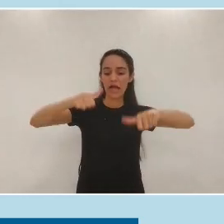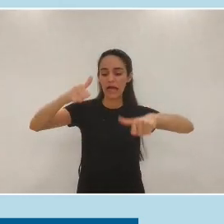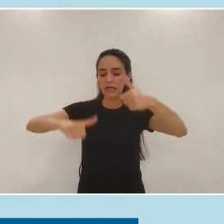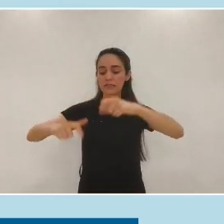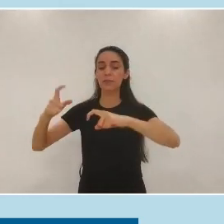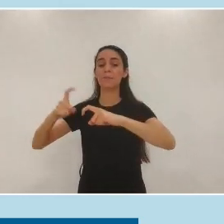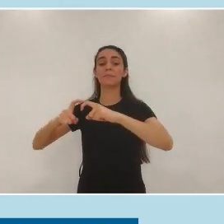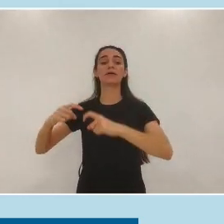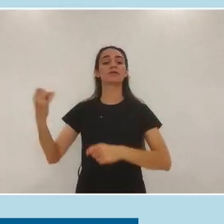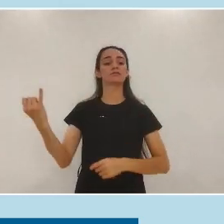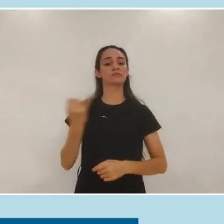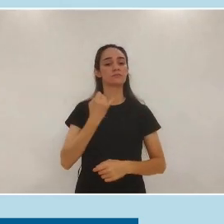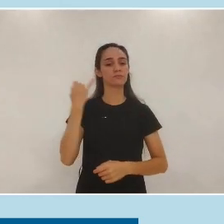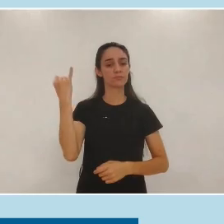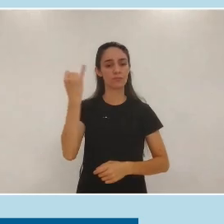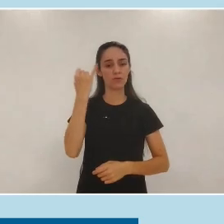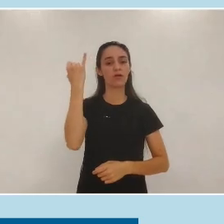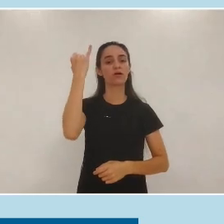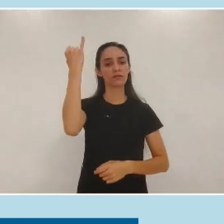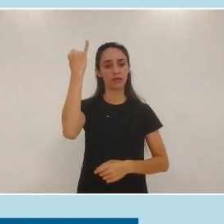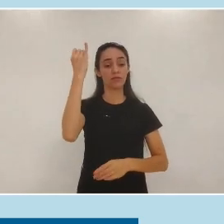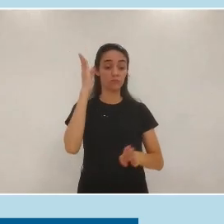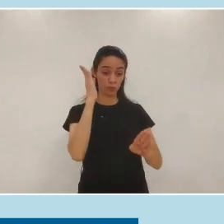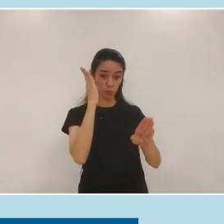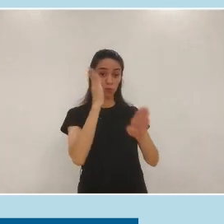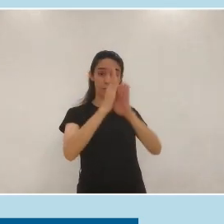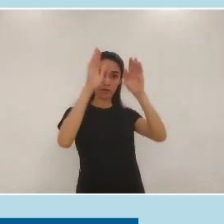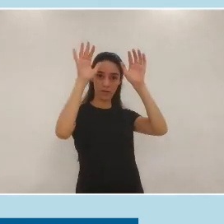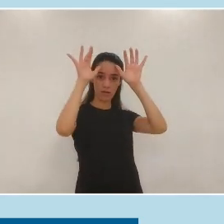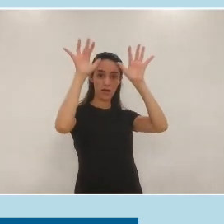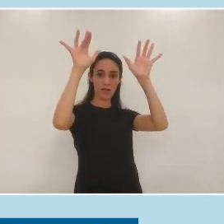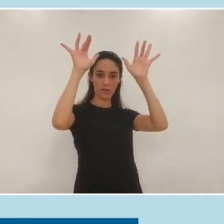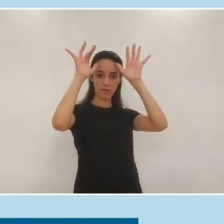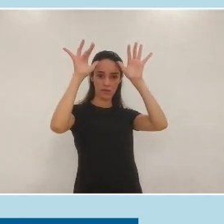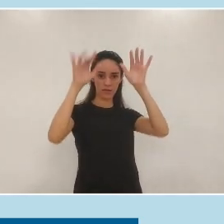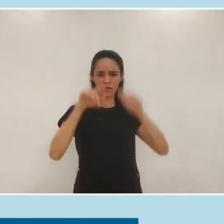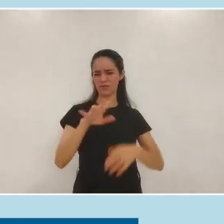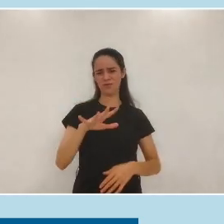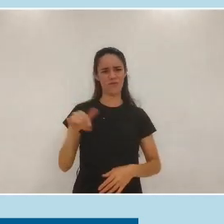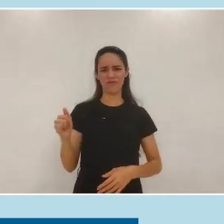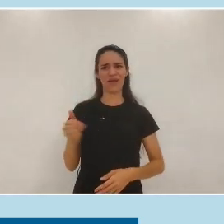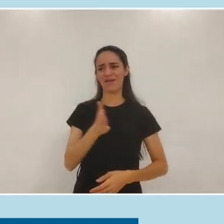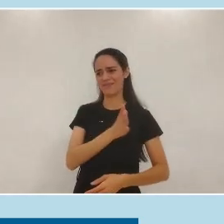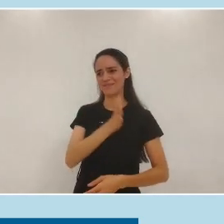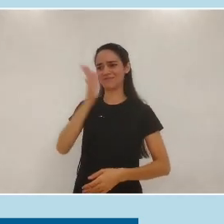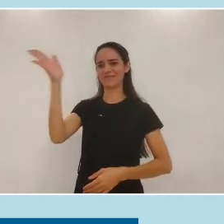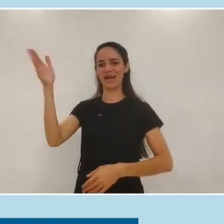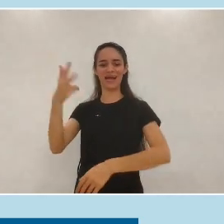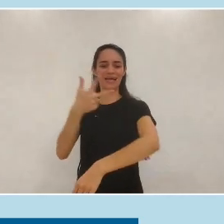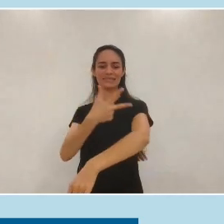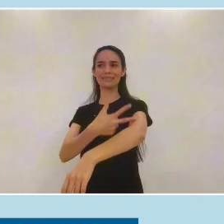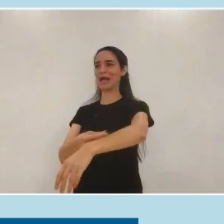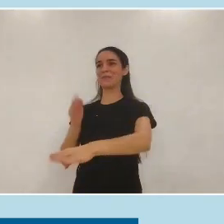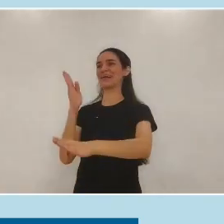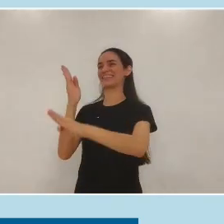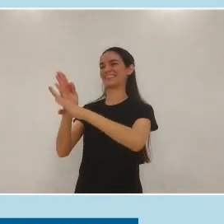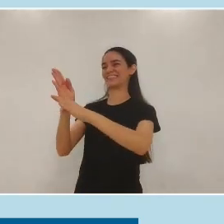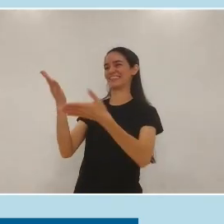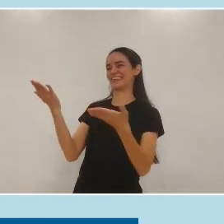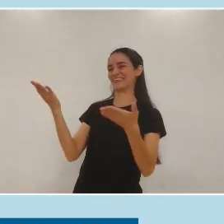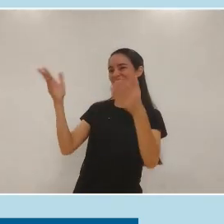importante tanto para o diagnóstico do autismo, certo? Você não vai fazer exame para ver se você tem autismo, é um conjunto